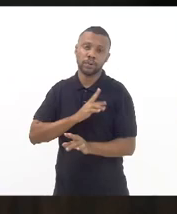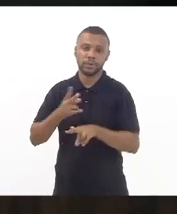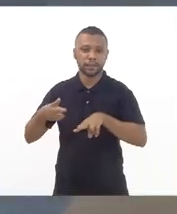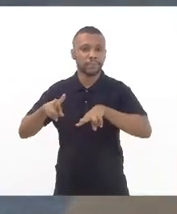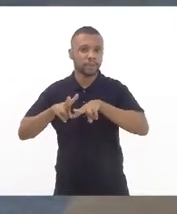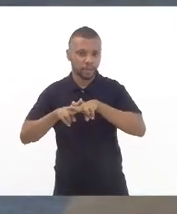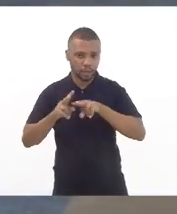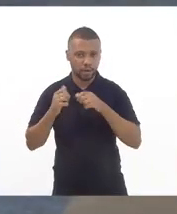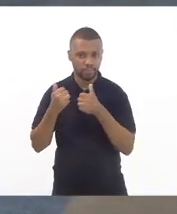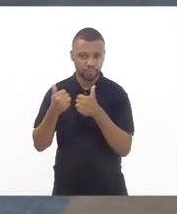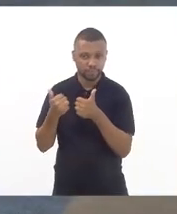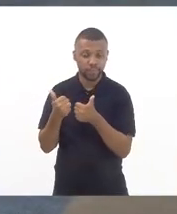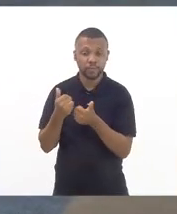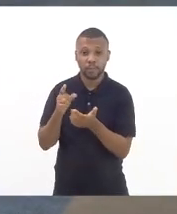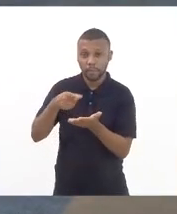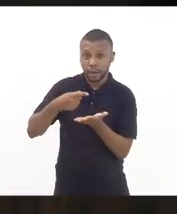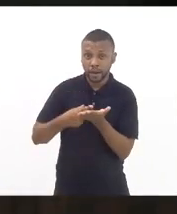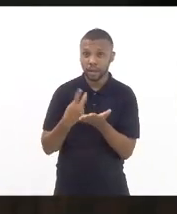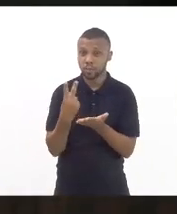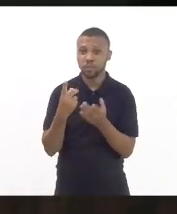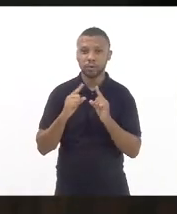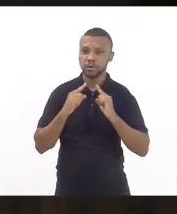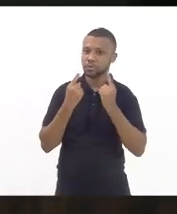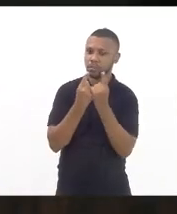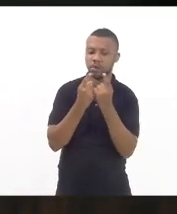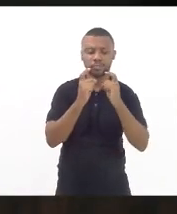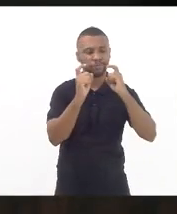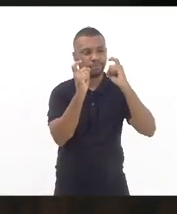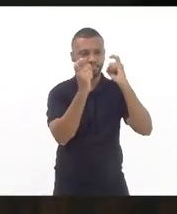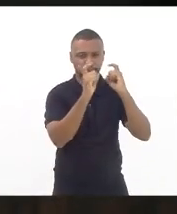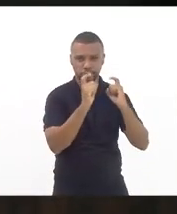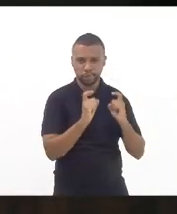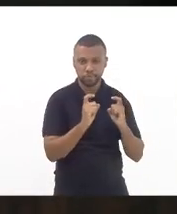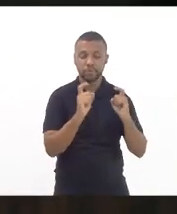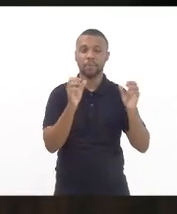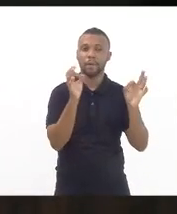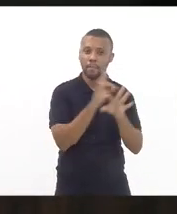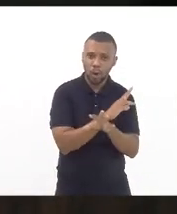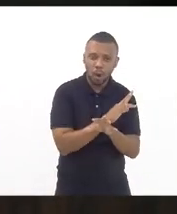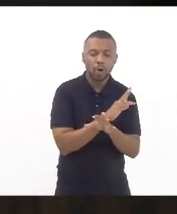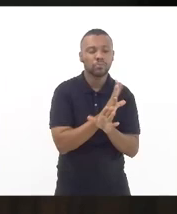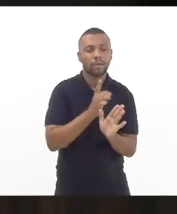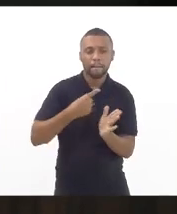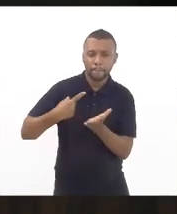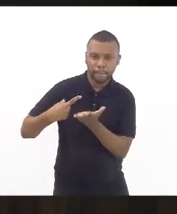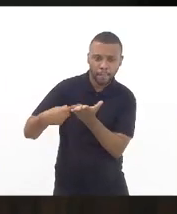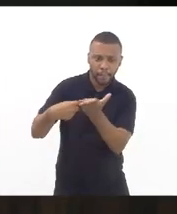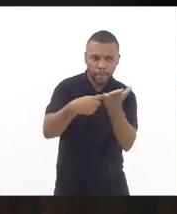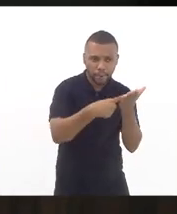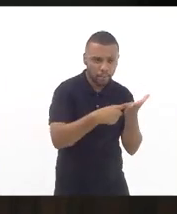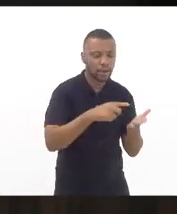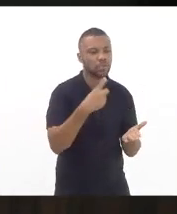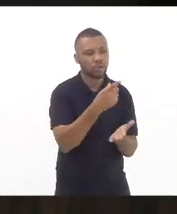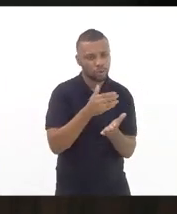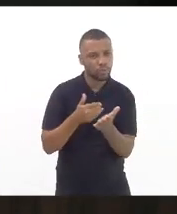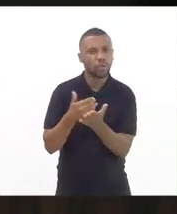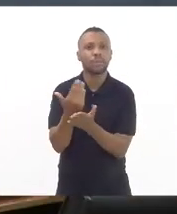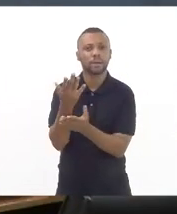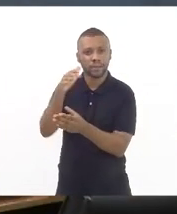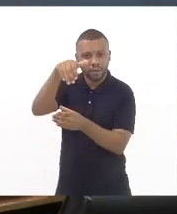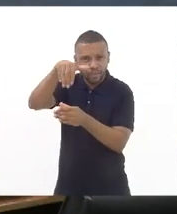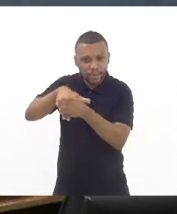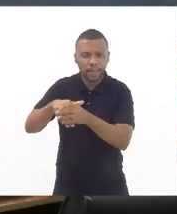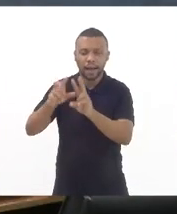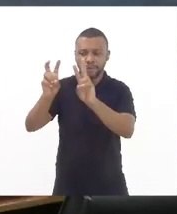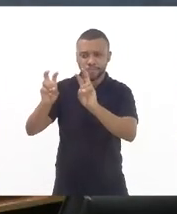vamos fazer no mínimo 2 audiências e depois, bem encaminhado, acordado, a gente traz para a pauta.